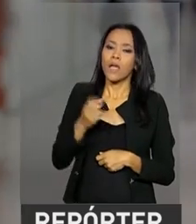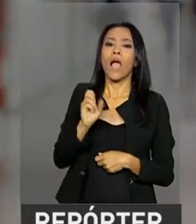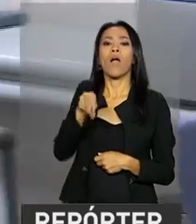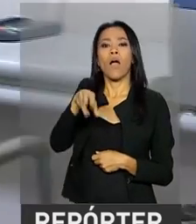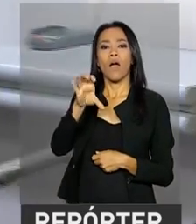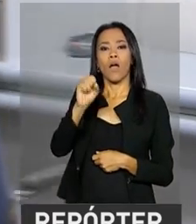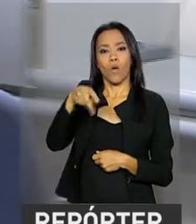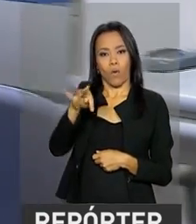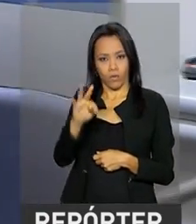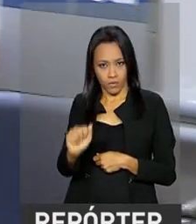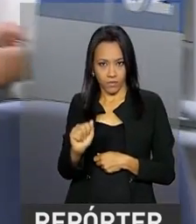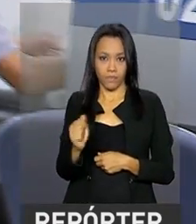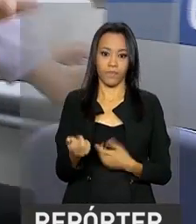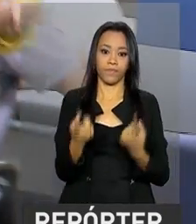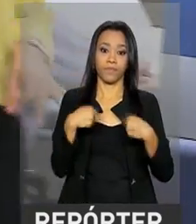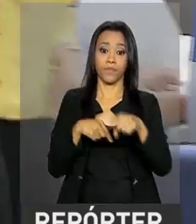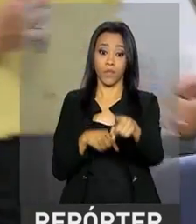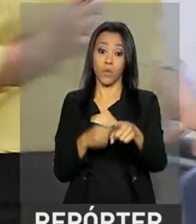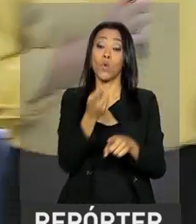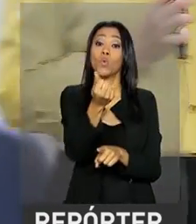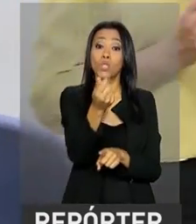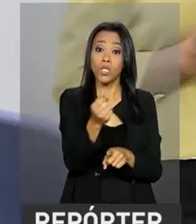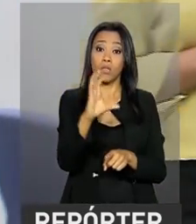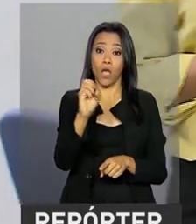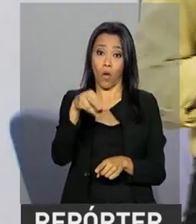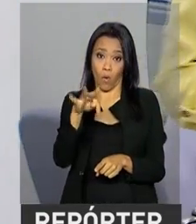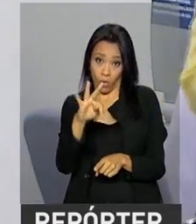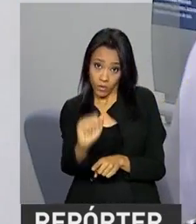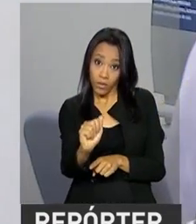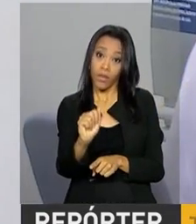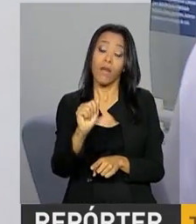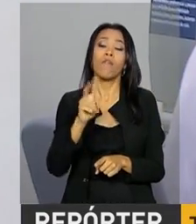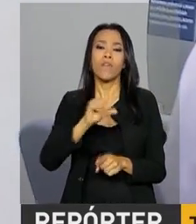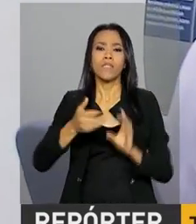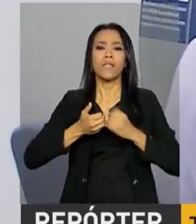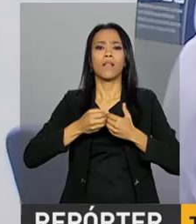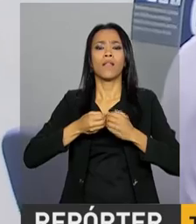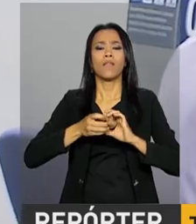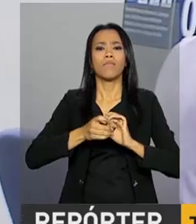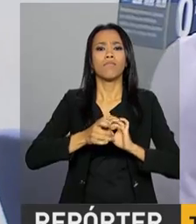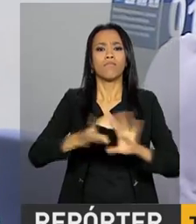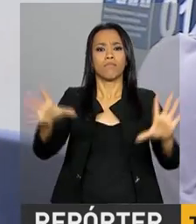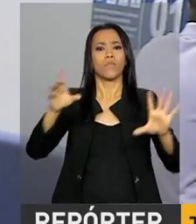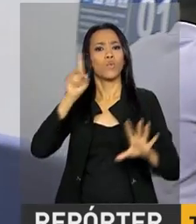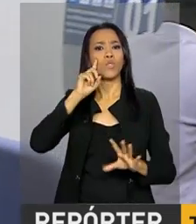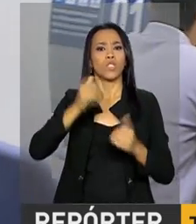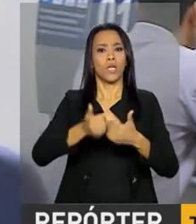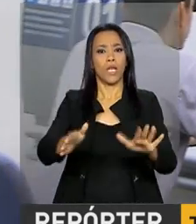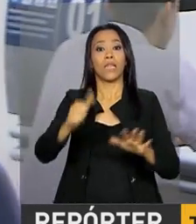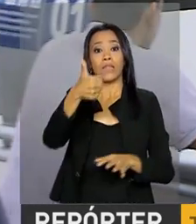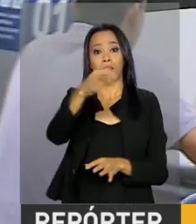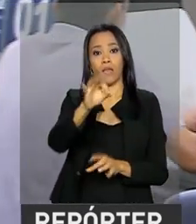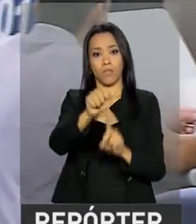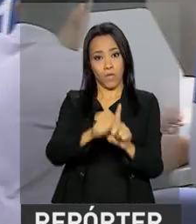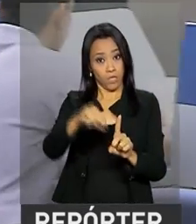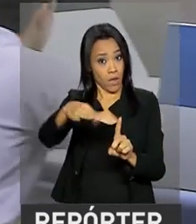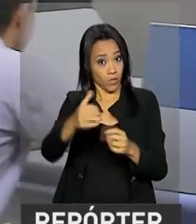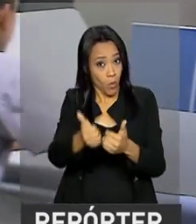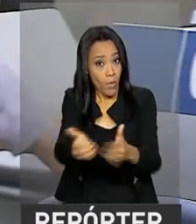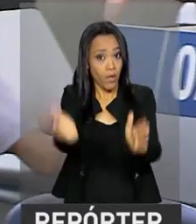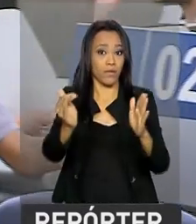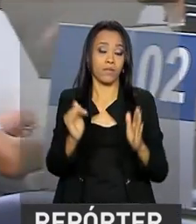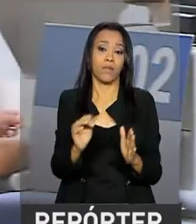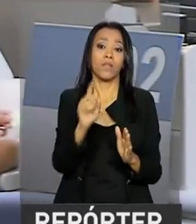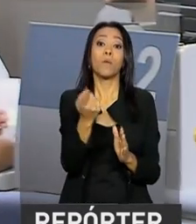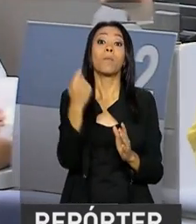FGTS o dinheiro das contas inativas do FGTS vai ser liberado a partir do dia 10 de Março os saques deverão ser feitos de